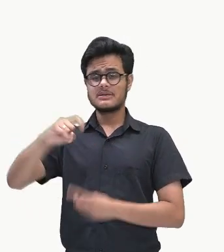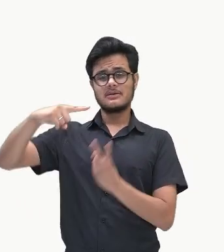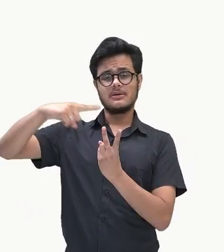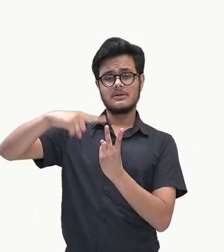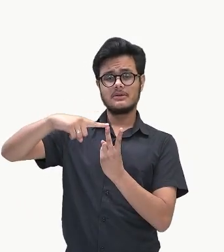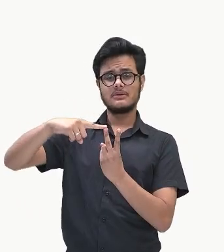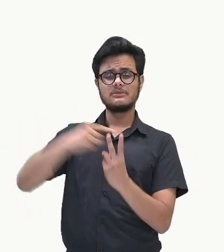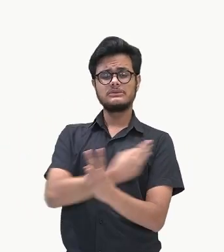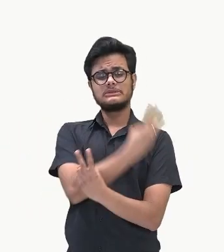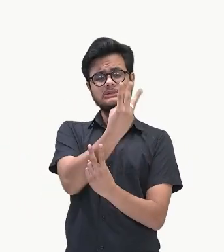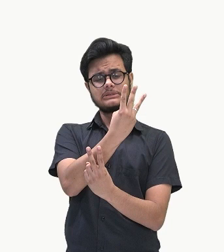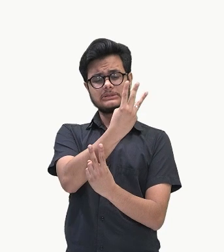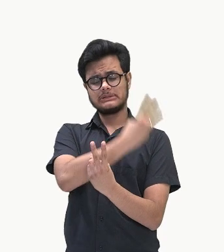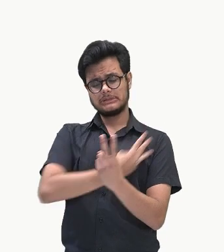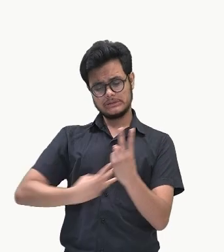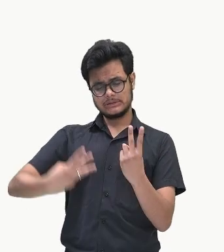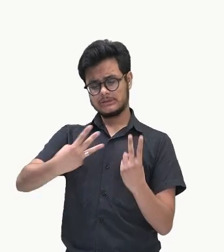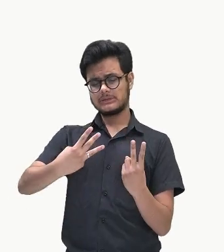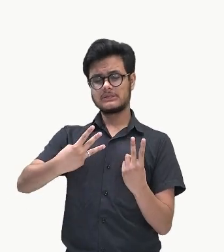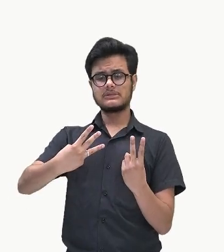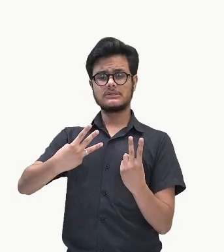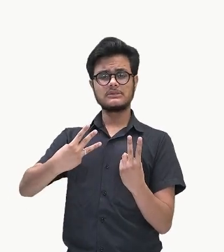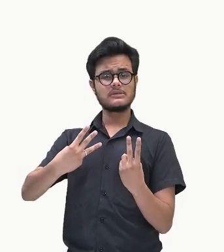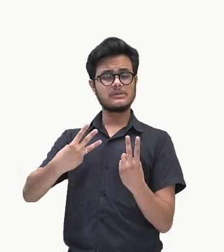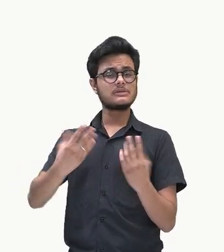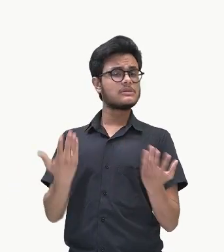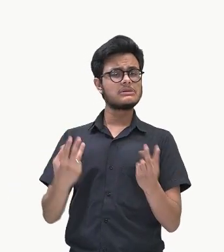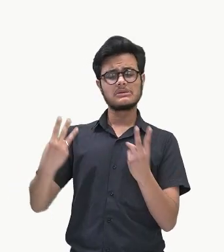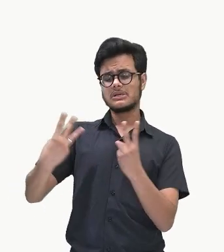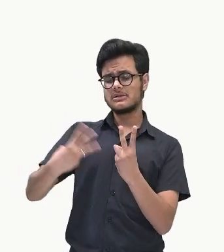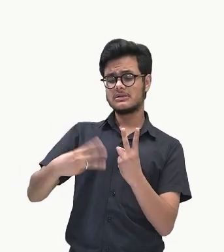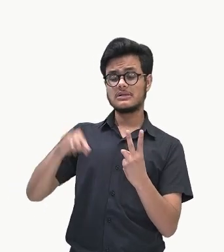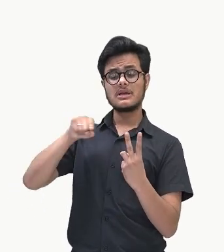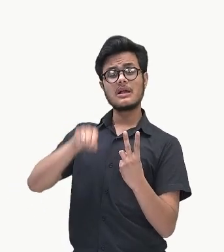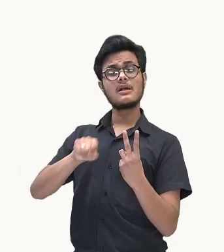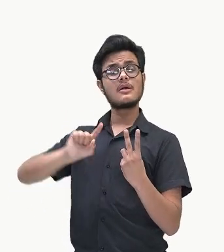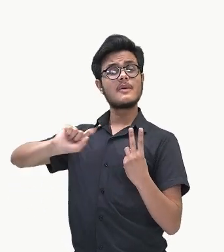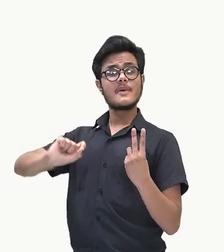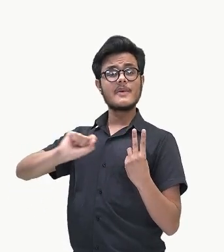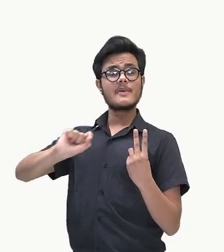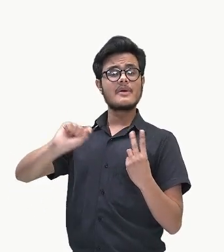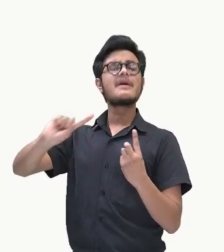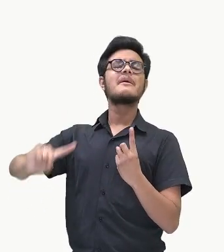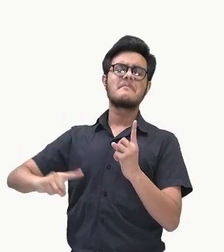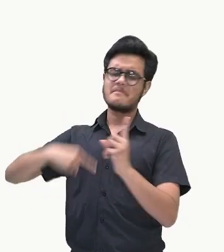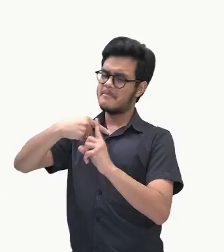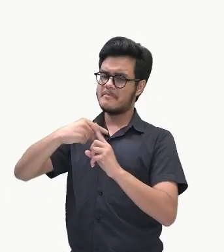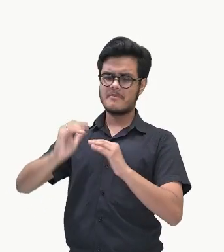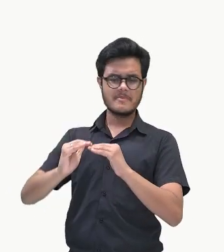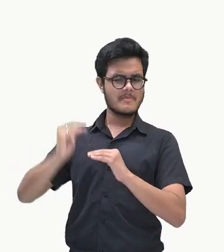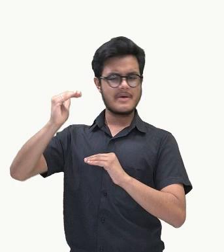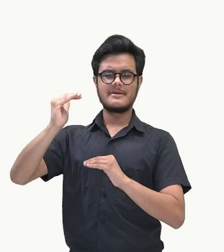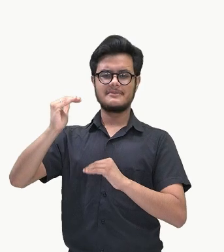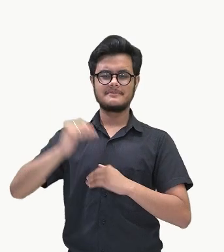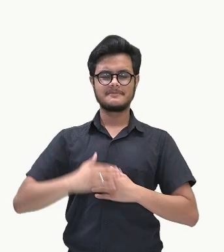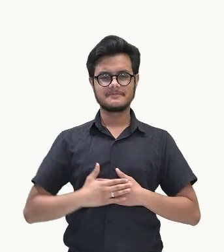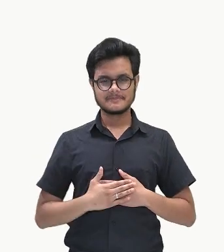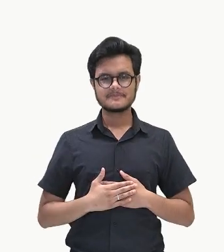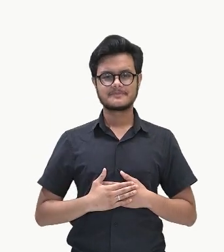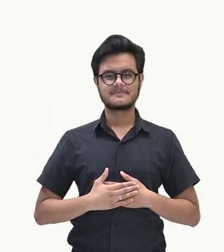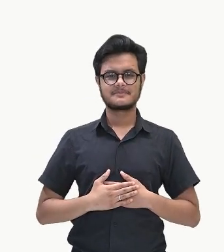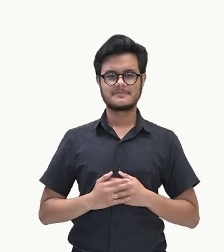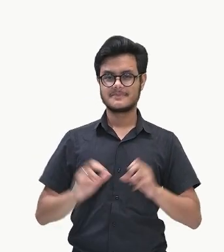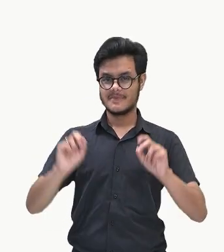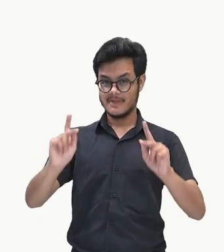for o mesmo, o número de dentro da raiz, que é o nosso radicando, é quem vai nos dizer qual é o número maior e qual é o